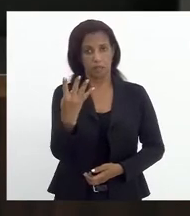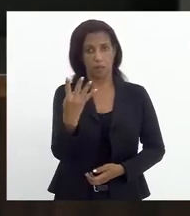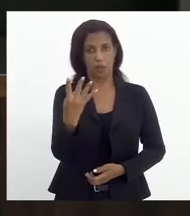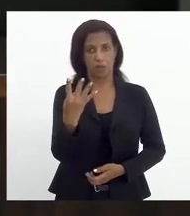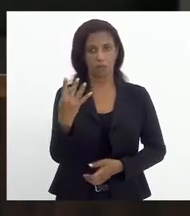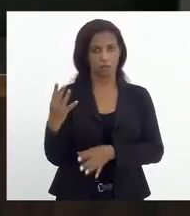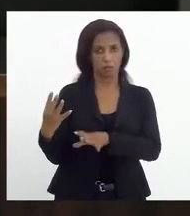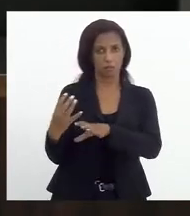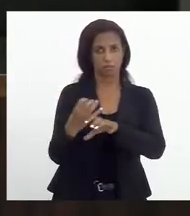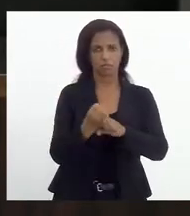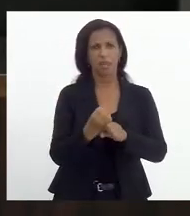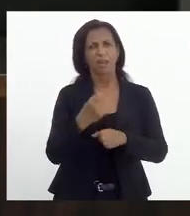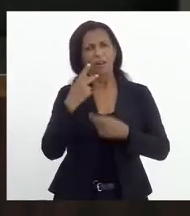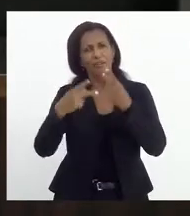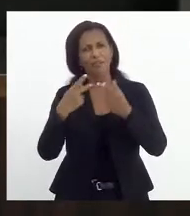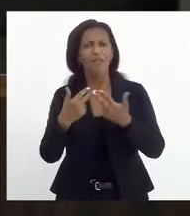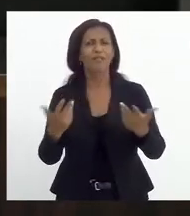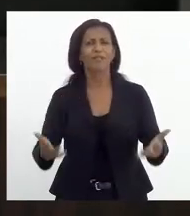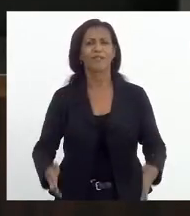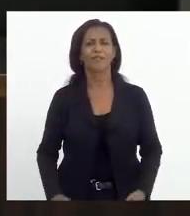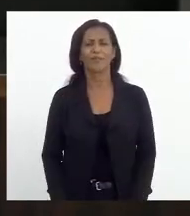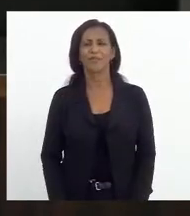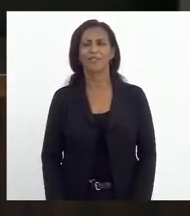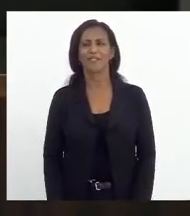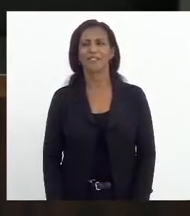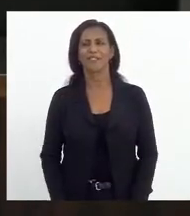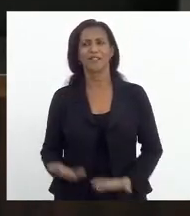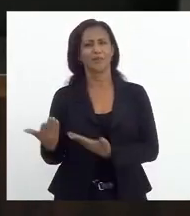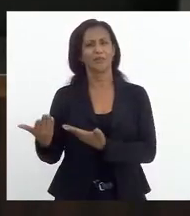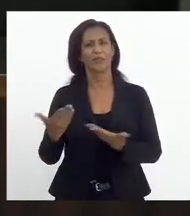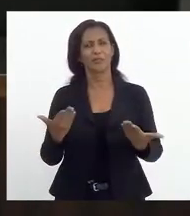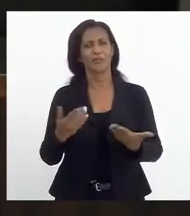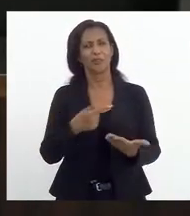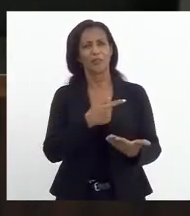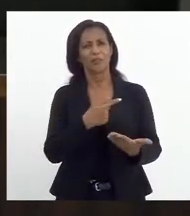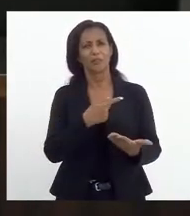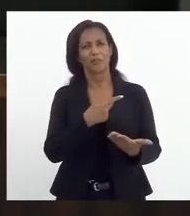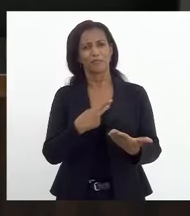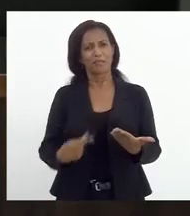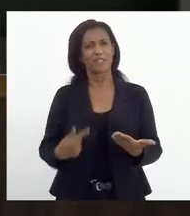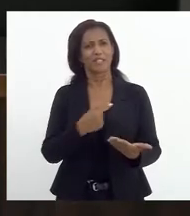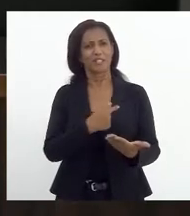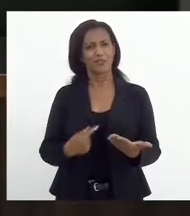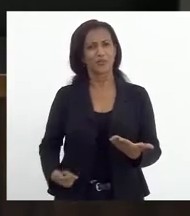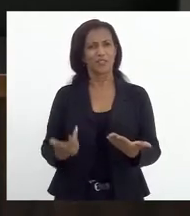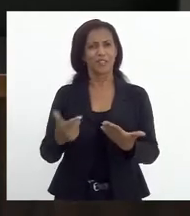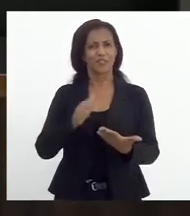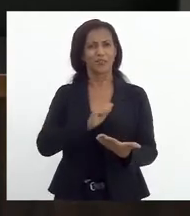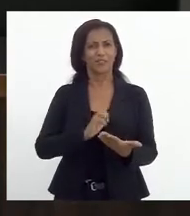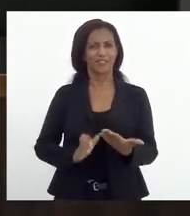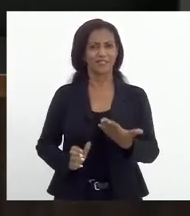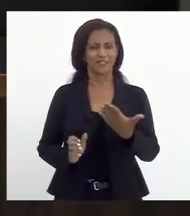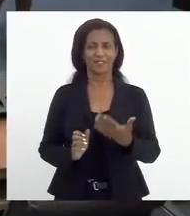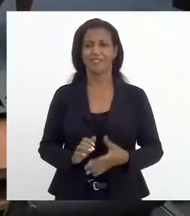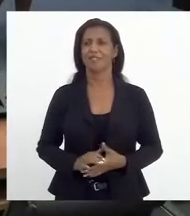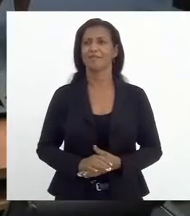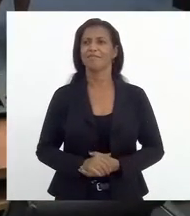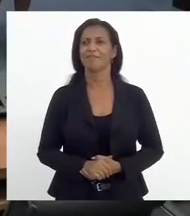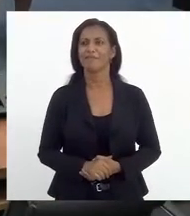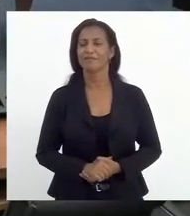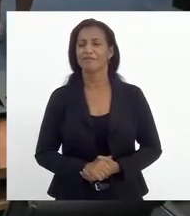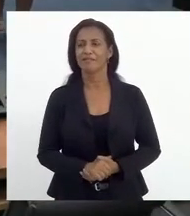total. Dá uma palavrinha para a gente, que, com a palavra o nosso presidente e governador em exercício, André Siciliano.